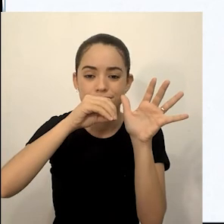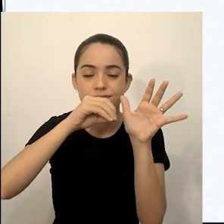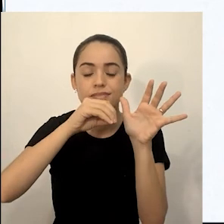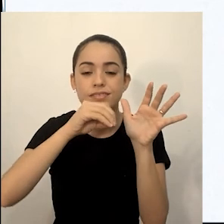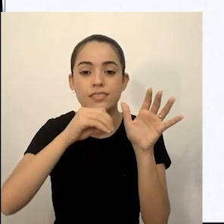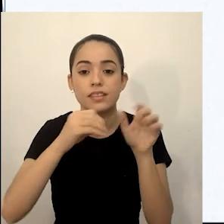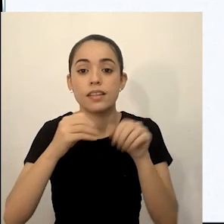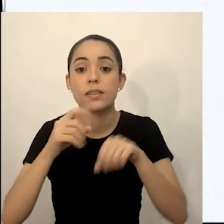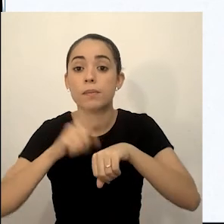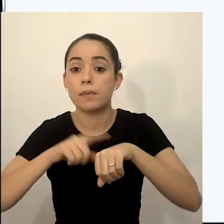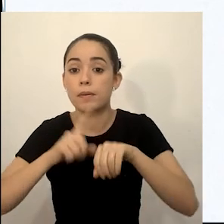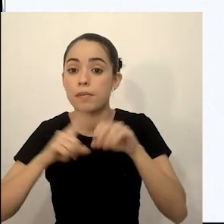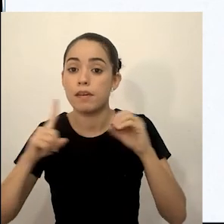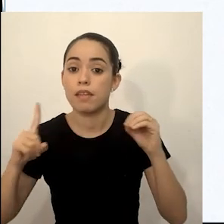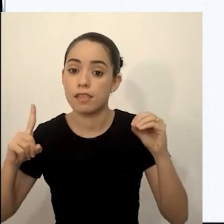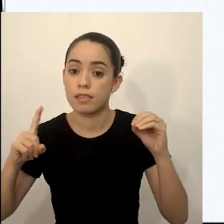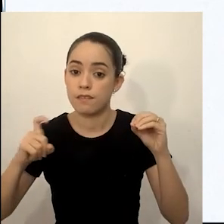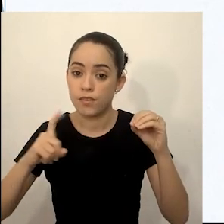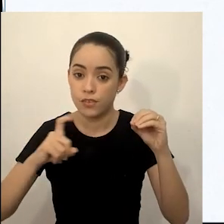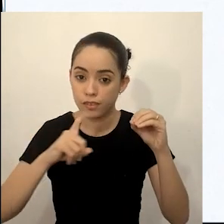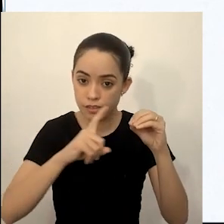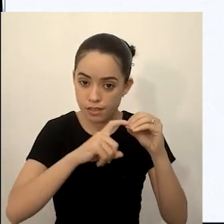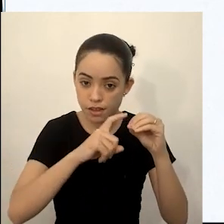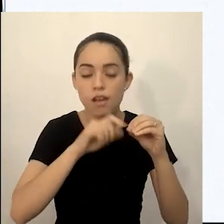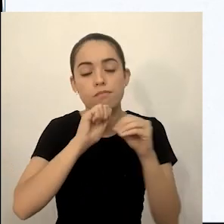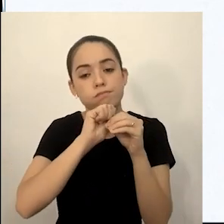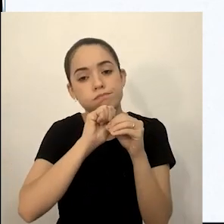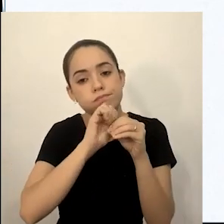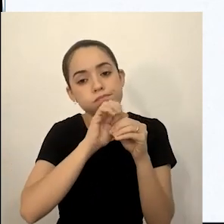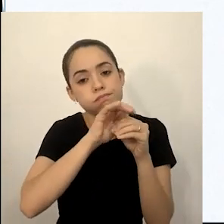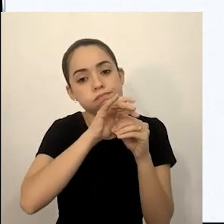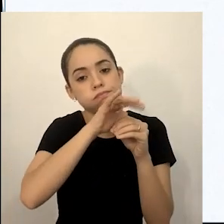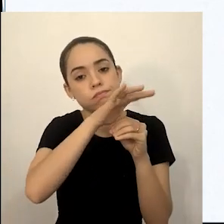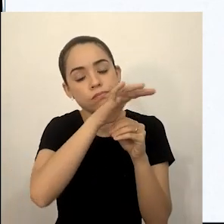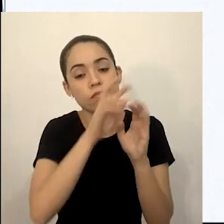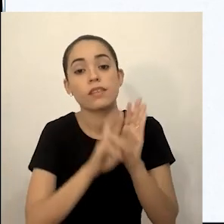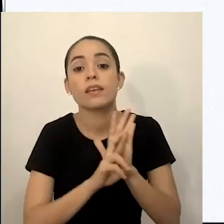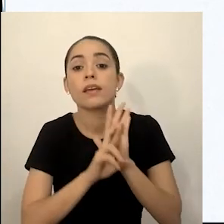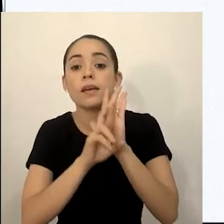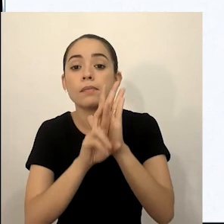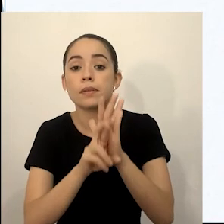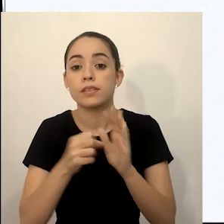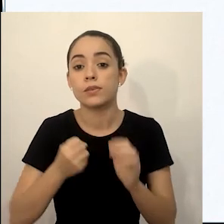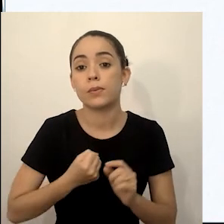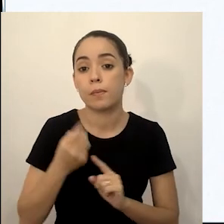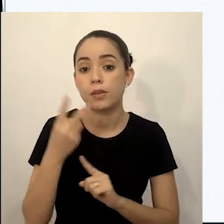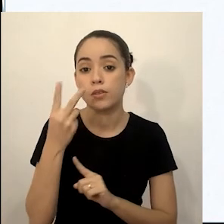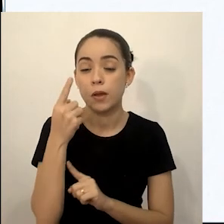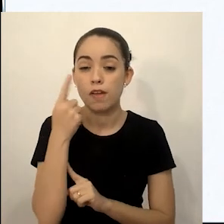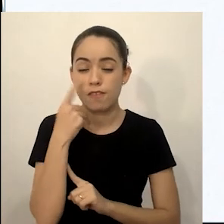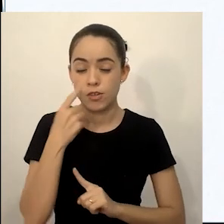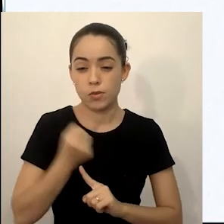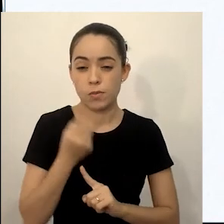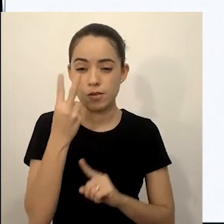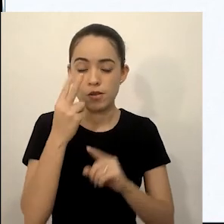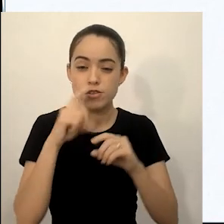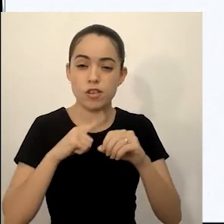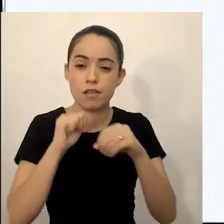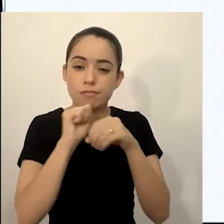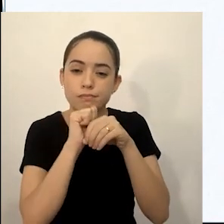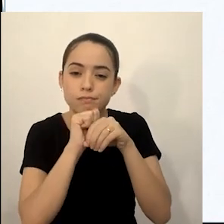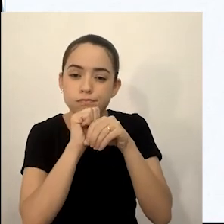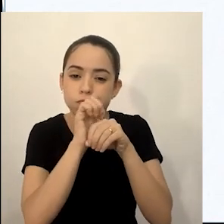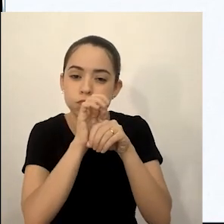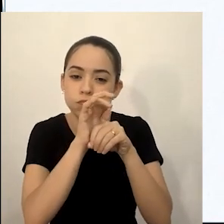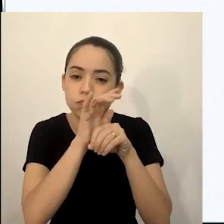do acrossomo extraindo-se no momento da fecundação, que é representado pelo número